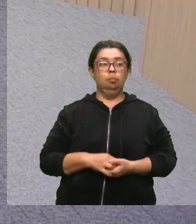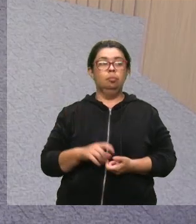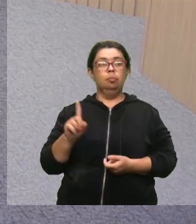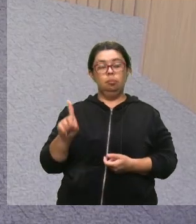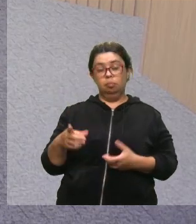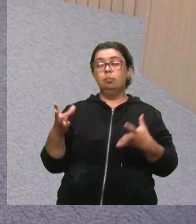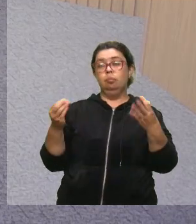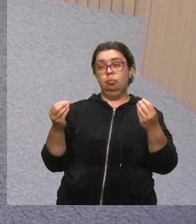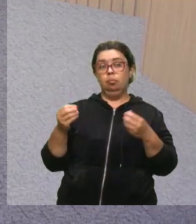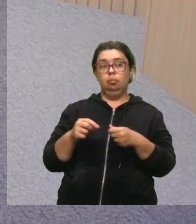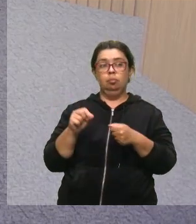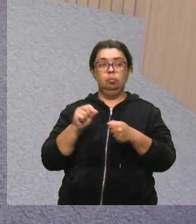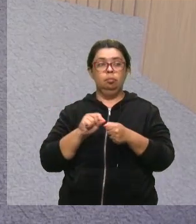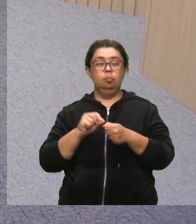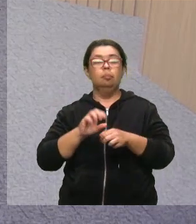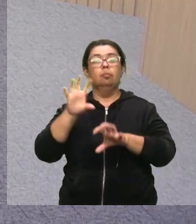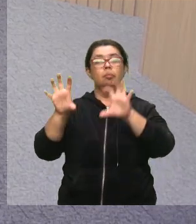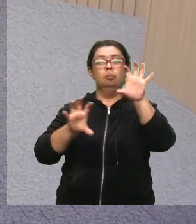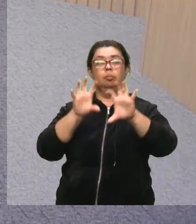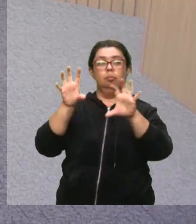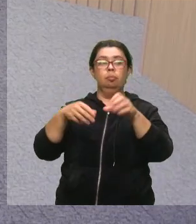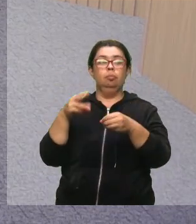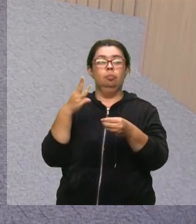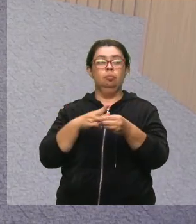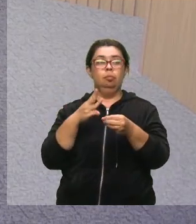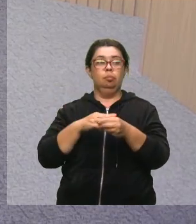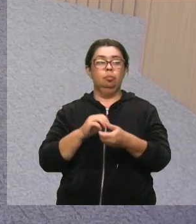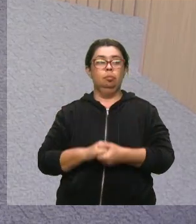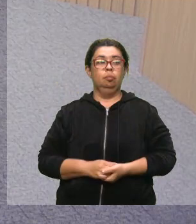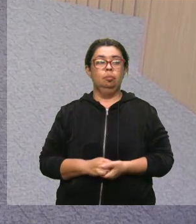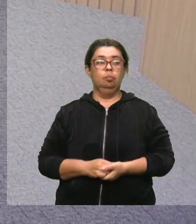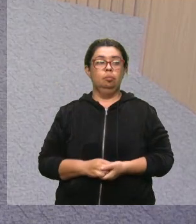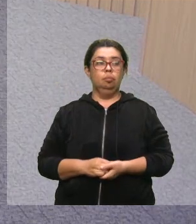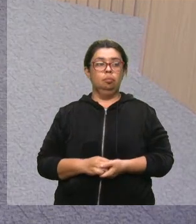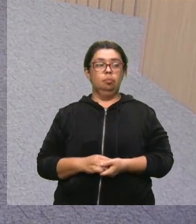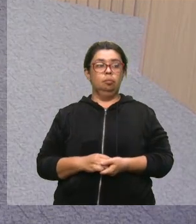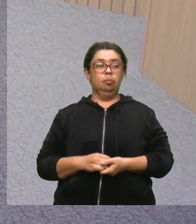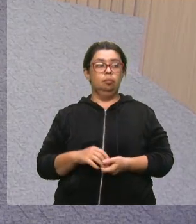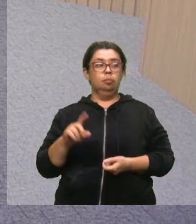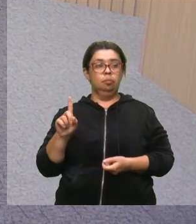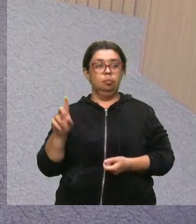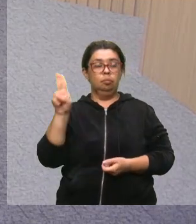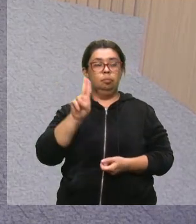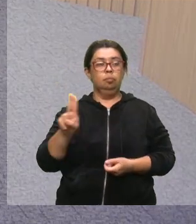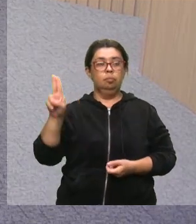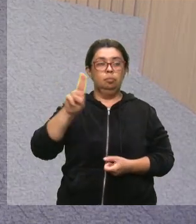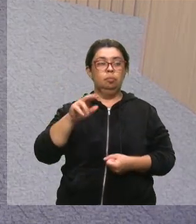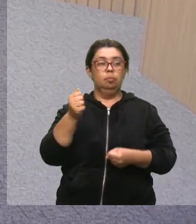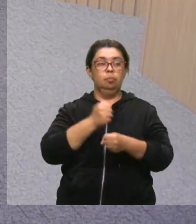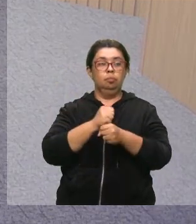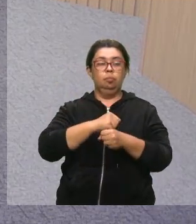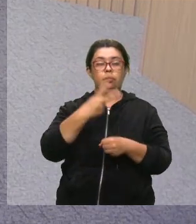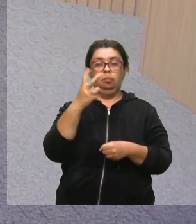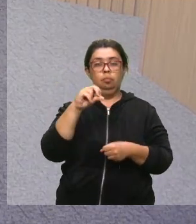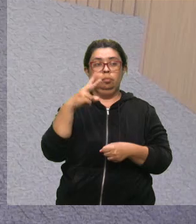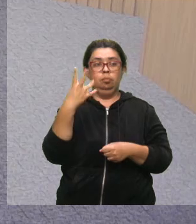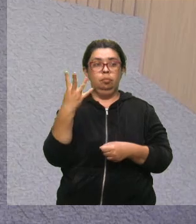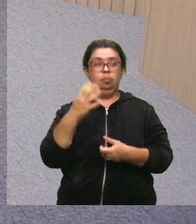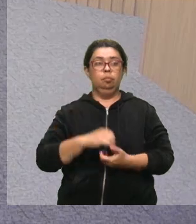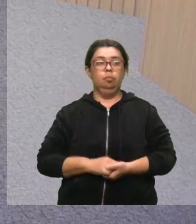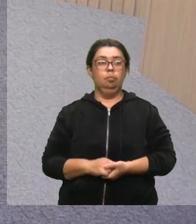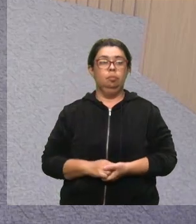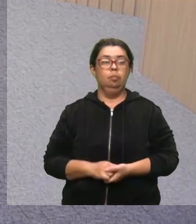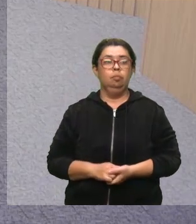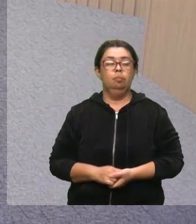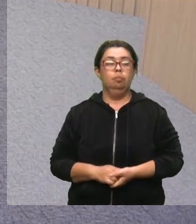suficiente para fazer as adequações do município. É uma projeção feita em cima daquilo que foi utilizado em 2024. A gente